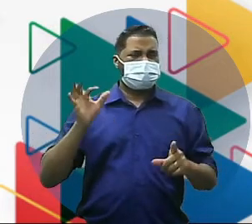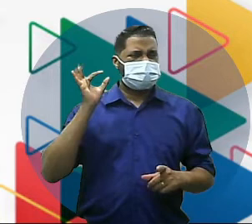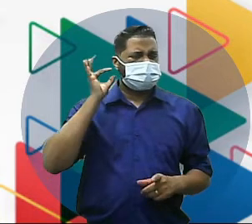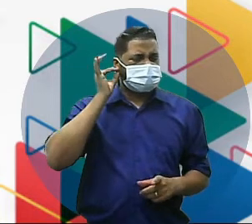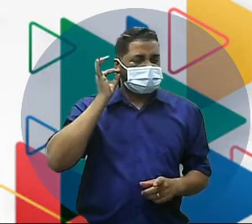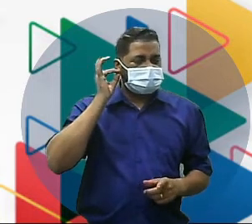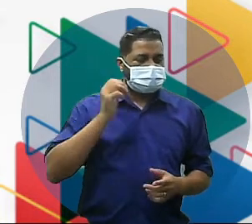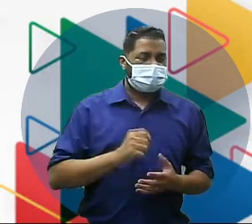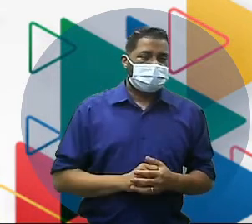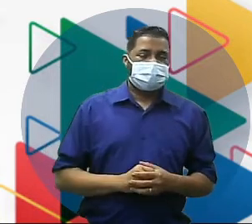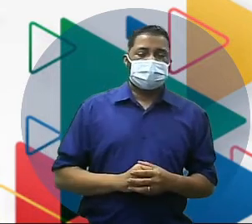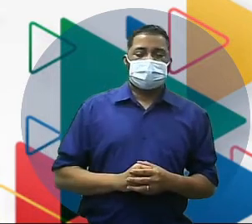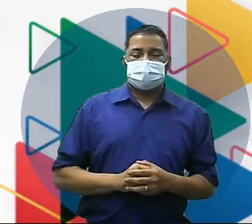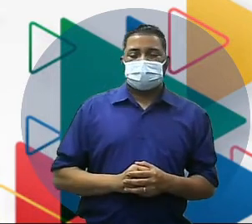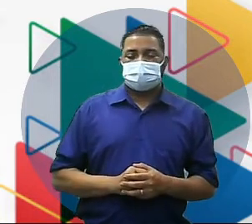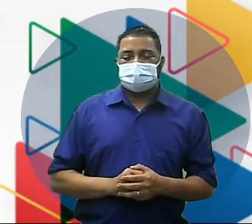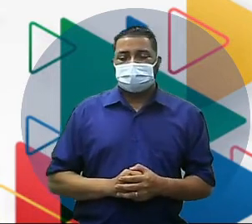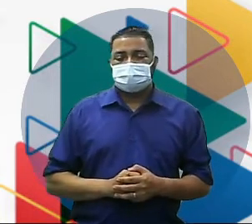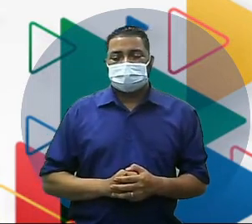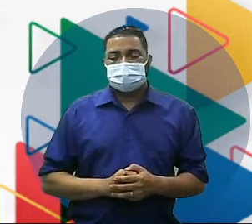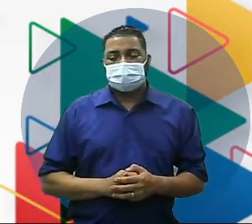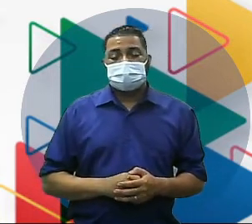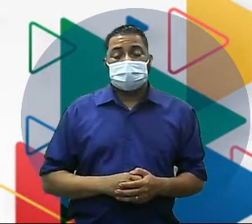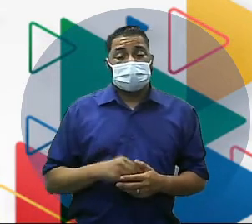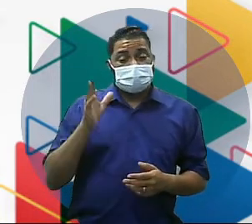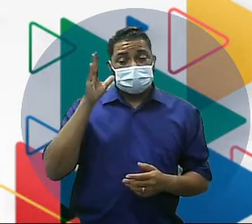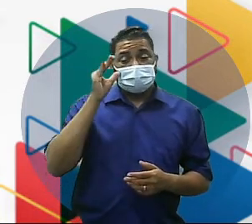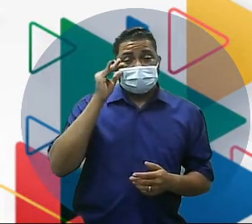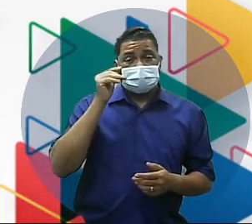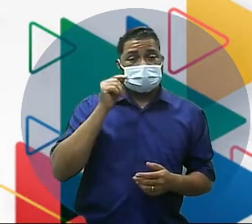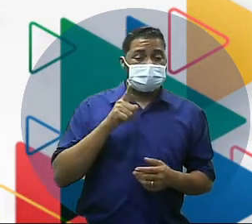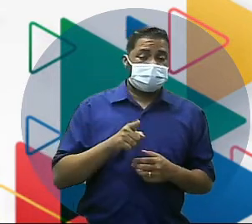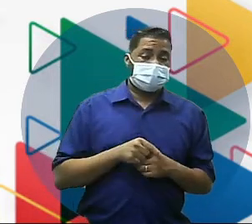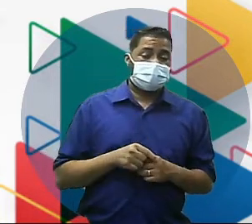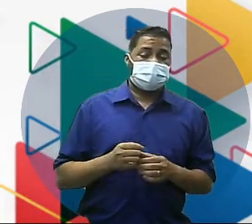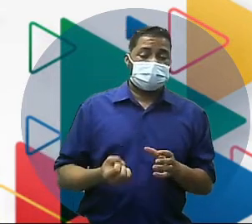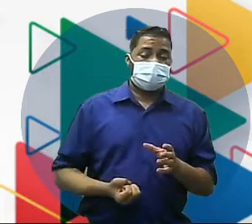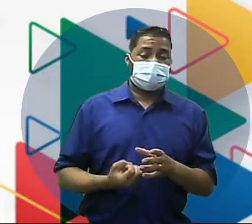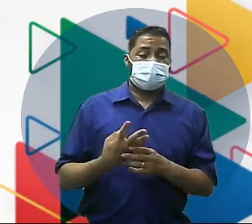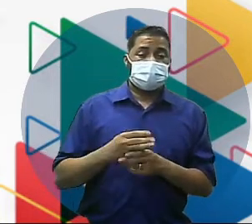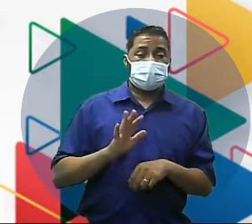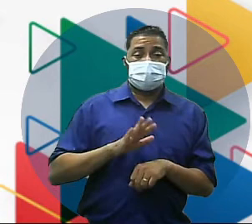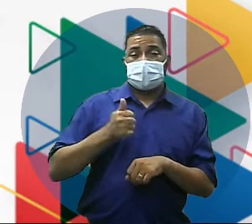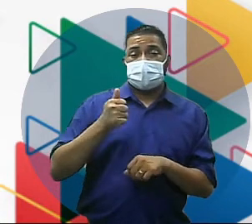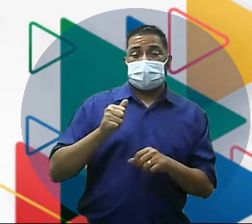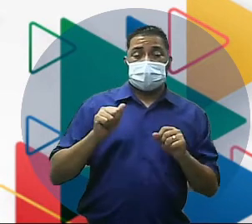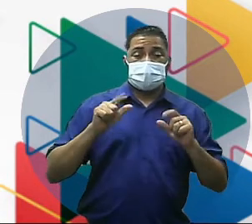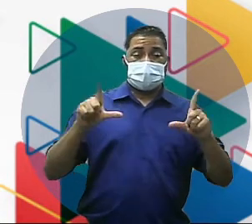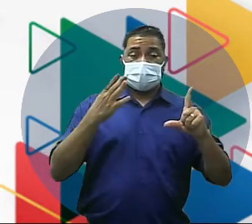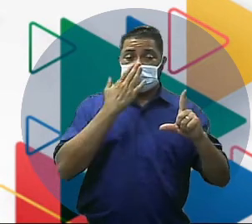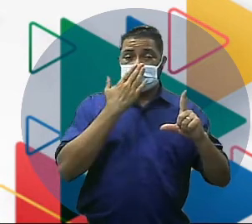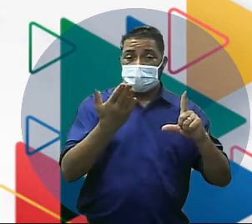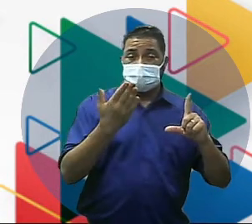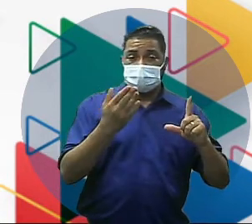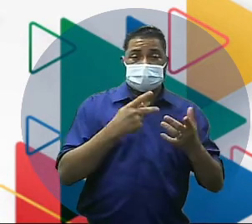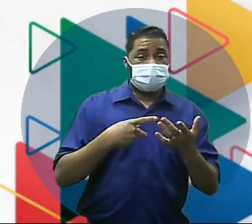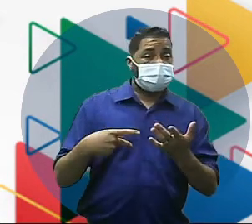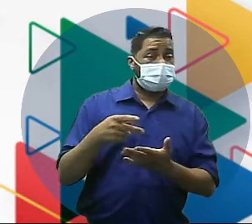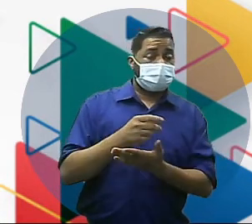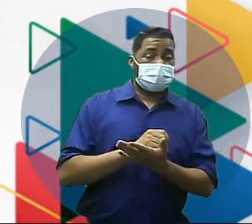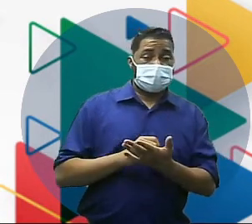fenomenal. Fenomenal. Uma curiosidade, ela foi eleita a melhor capa de um